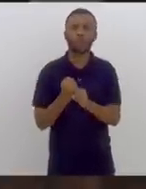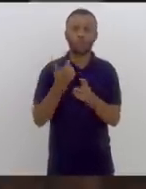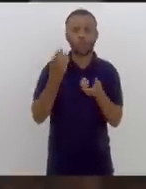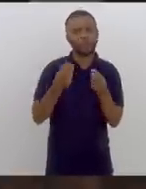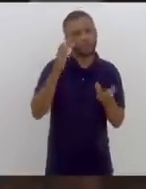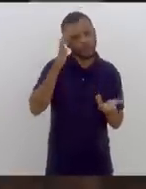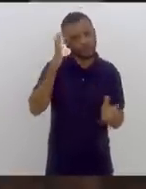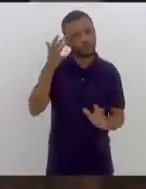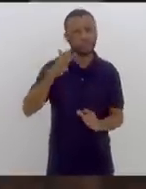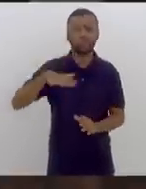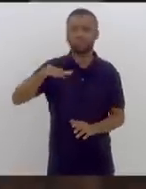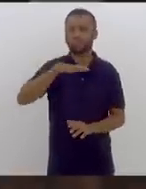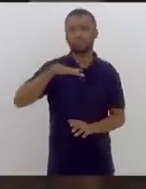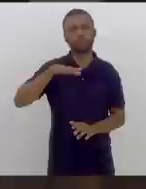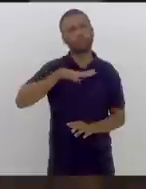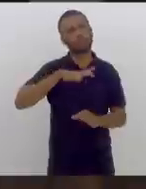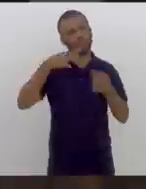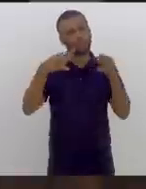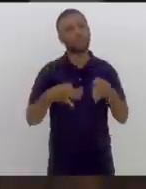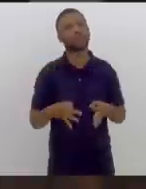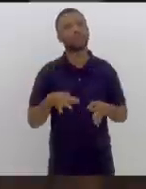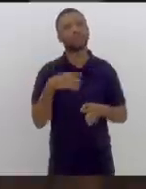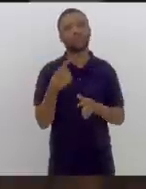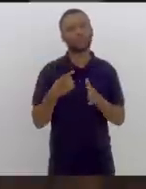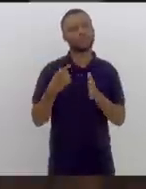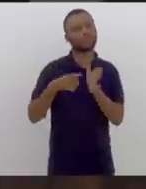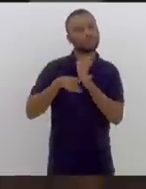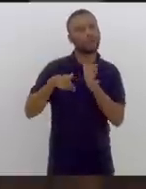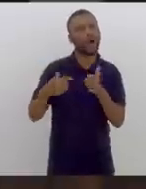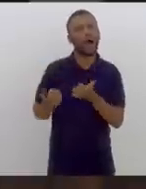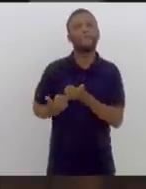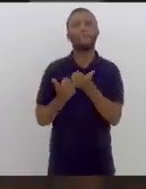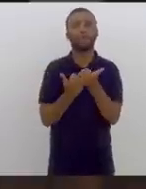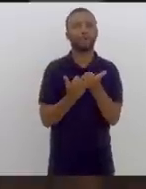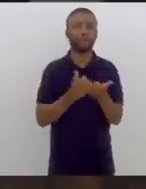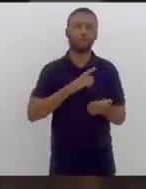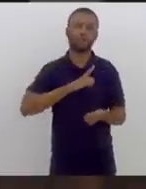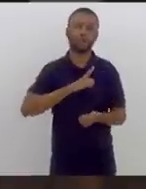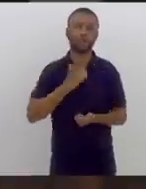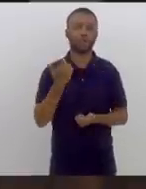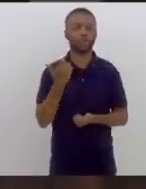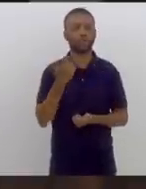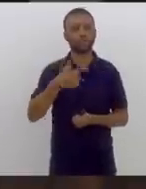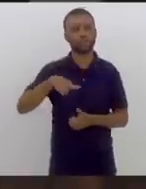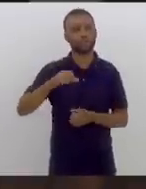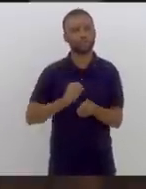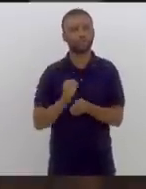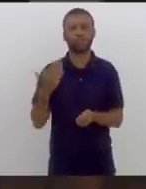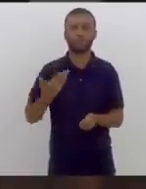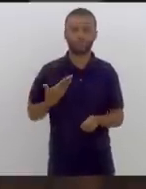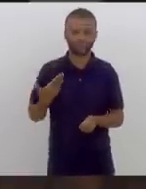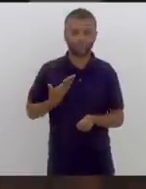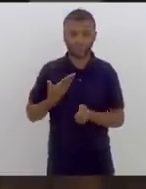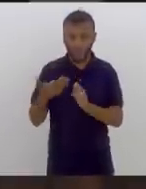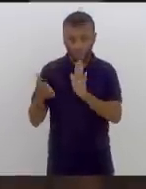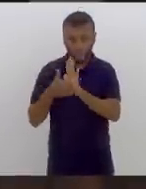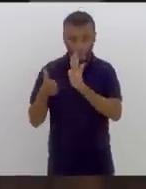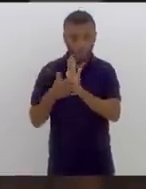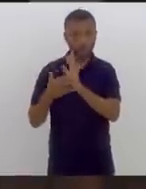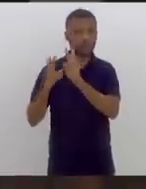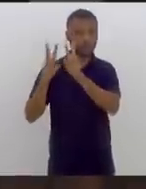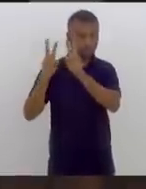e eu tenho certeza que terei pelo menos apoio pleno apoio dos meus companheiros que aqui estão que a pauta realmente